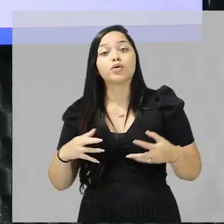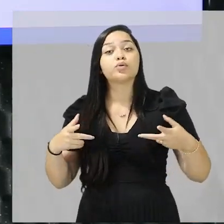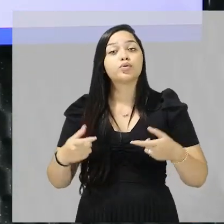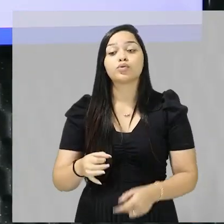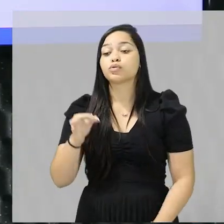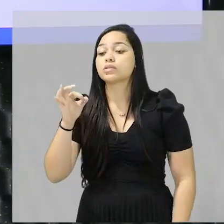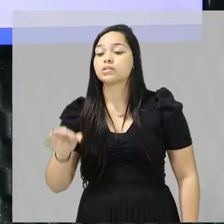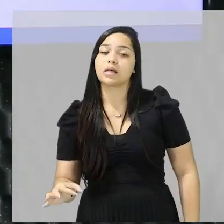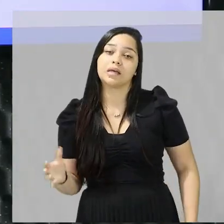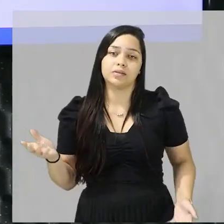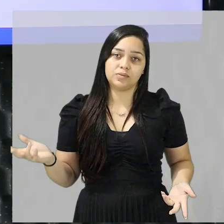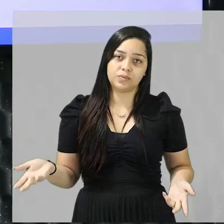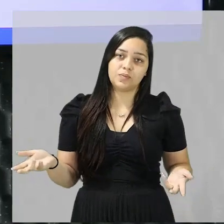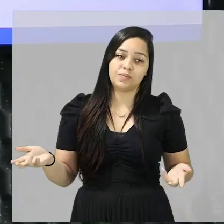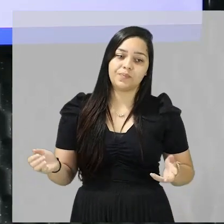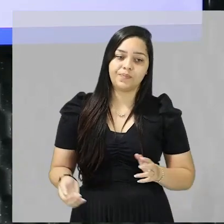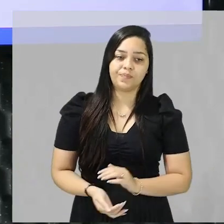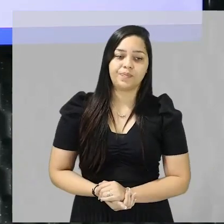certo, relativo.